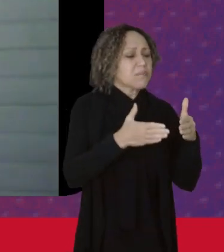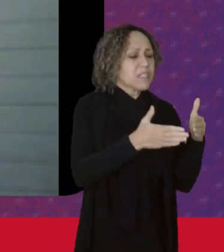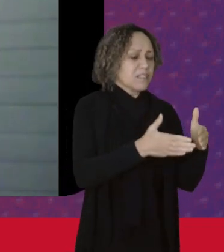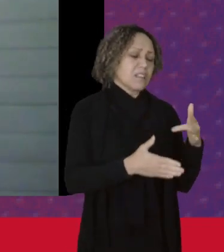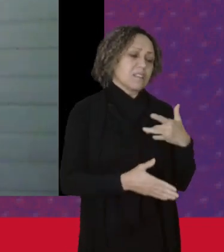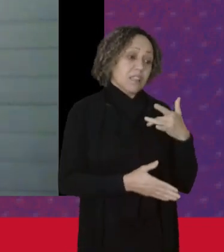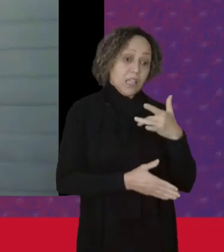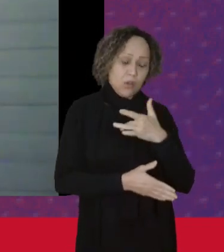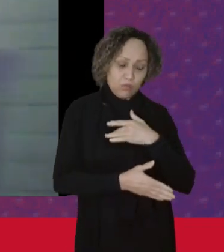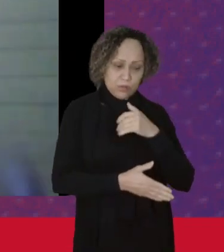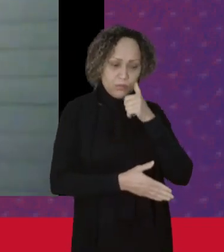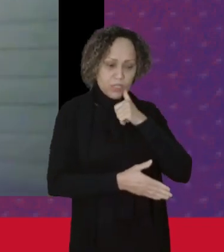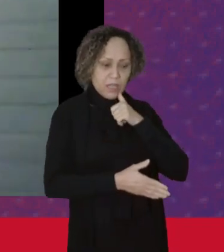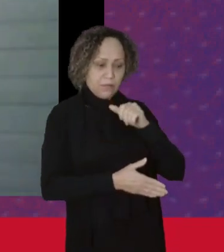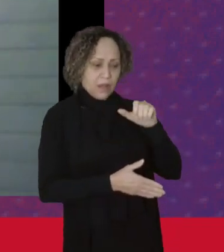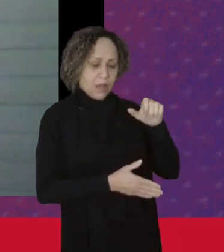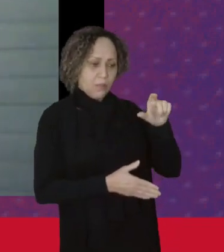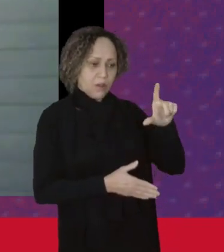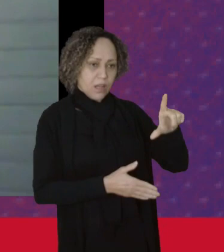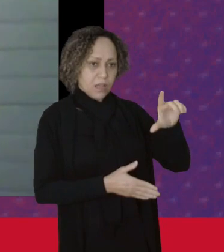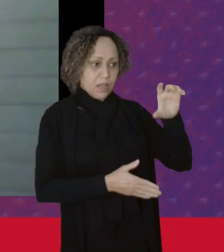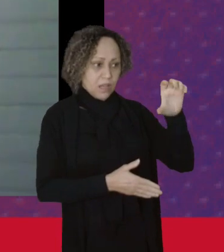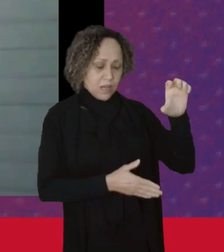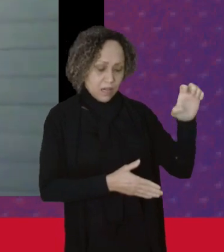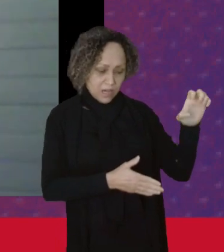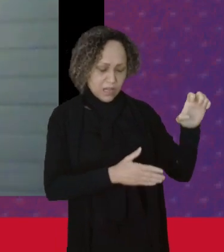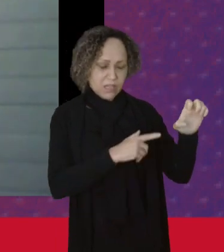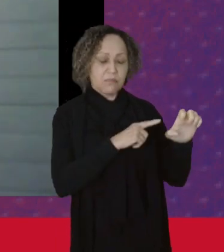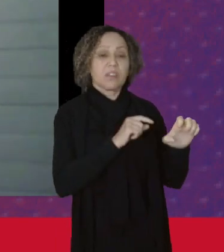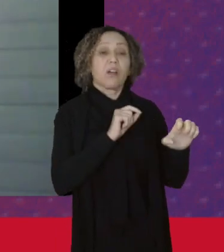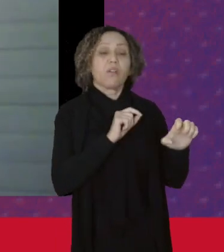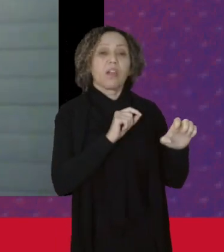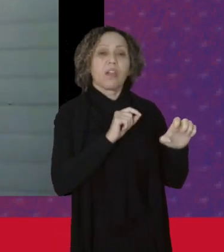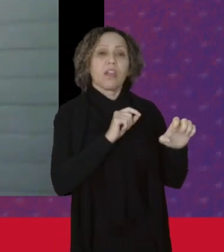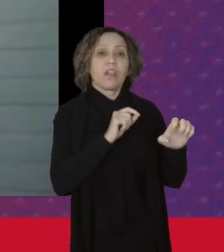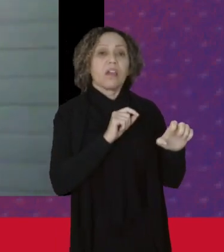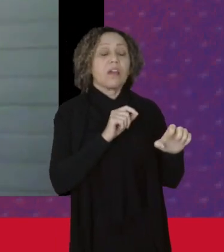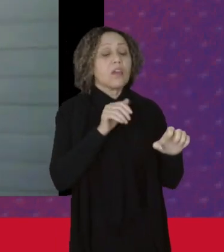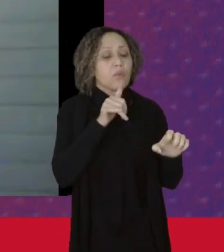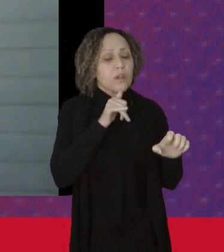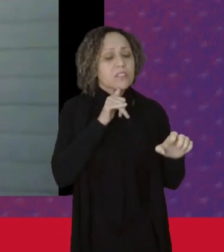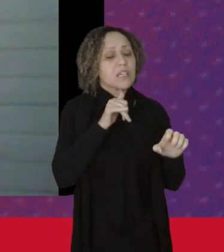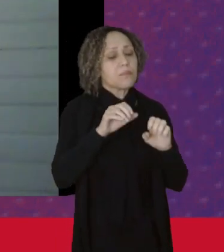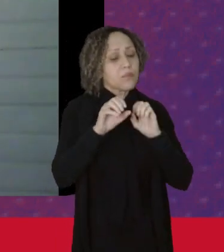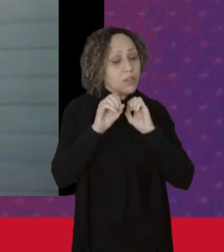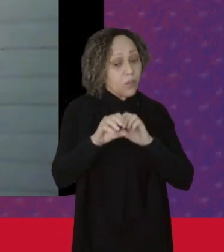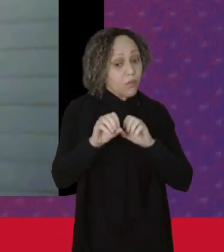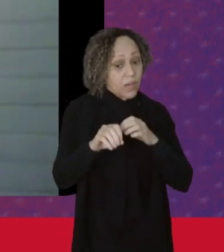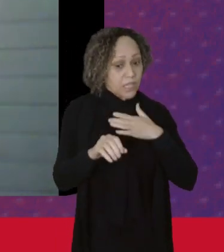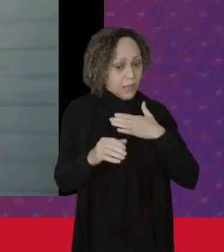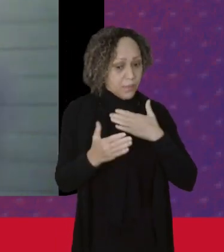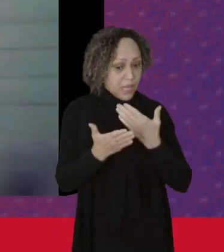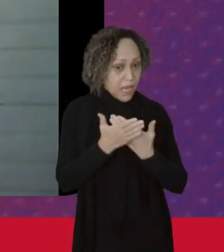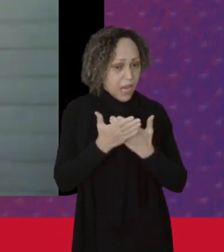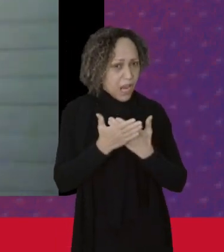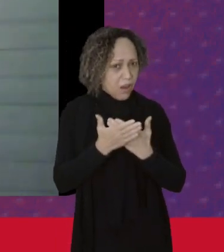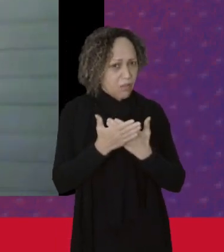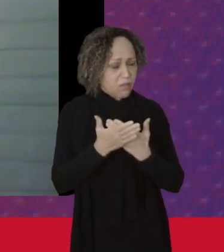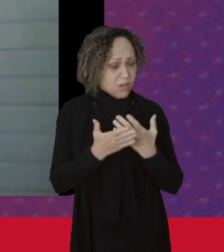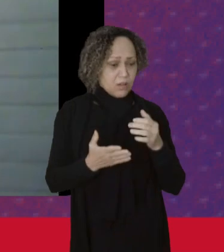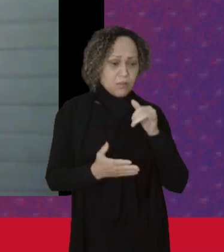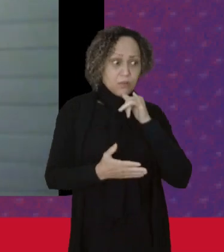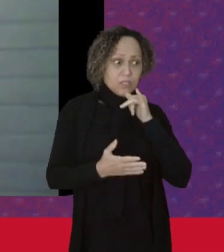exemplo, que é até um exemplo que eu dei na minha aula, que não tem nas suas práticas sexuais